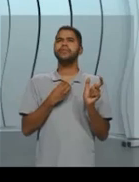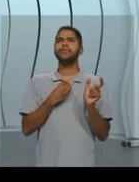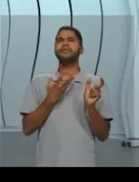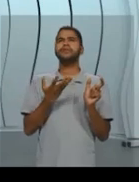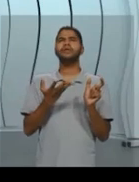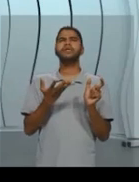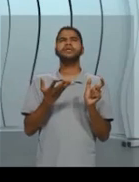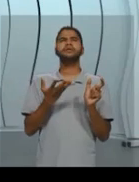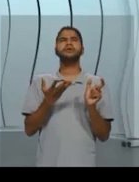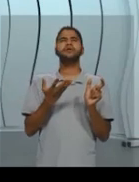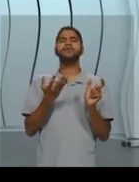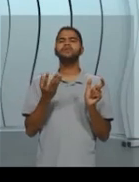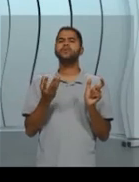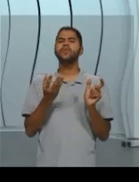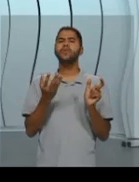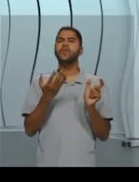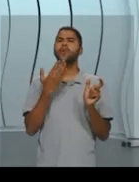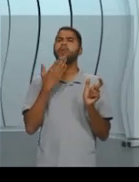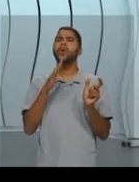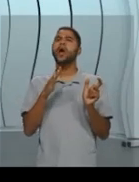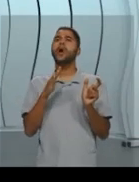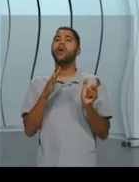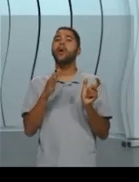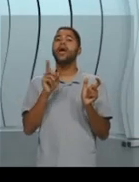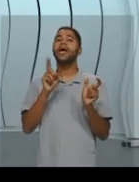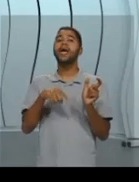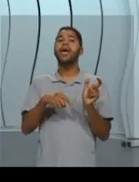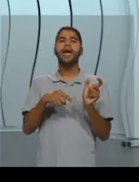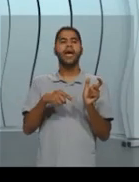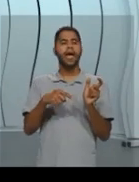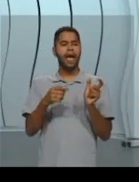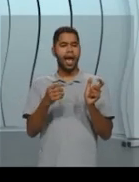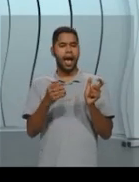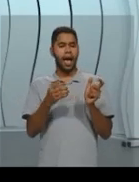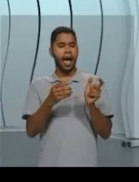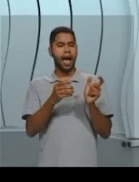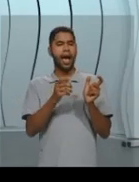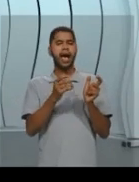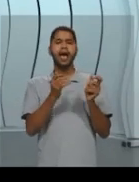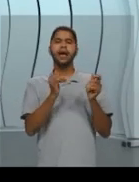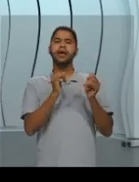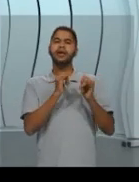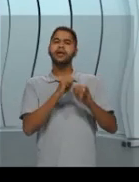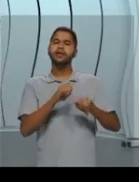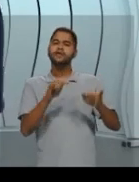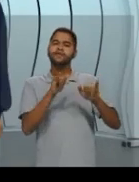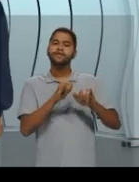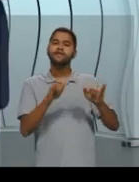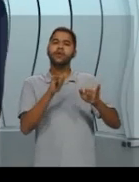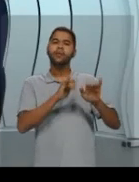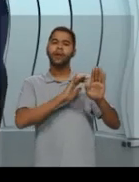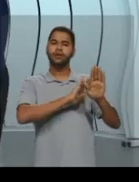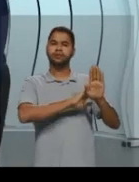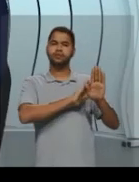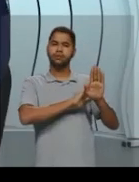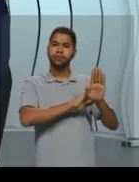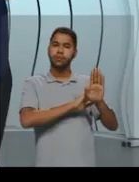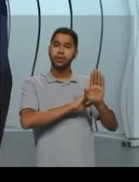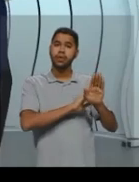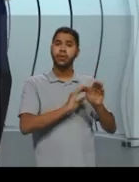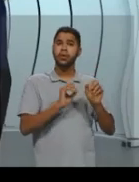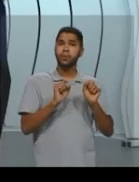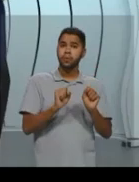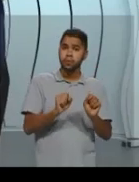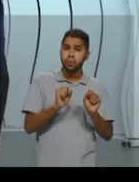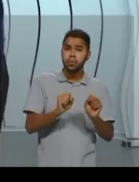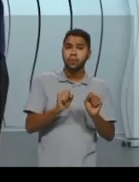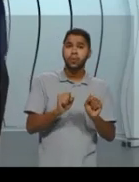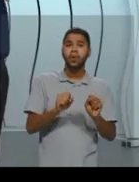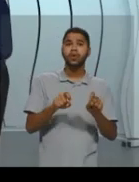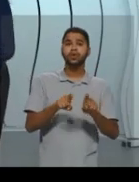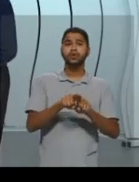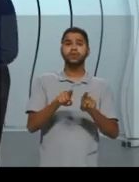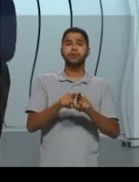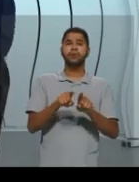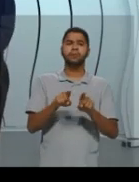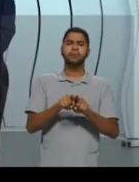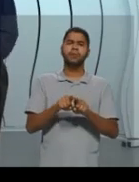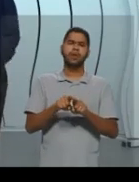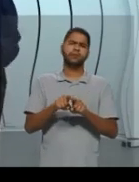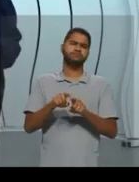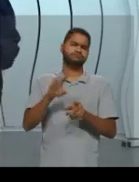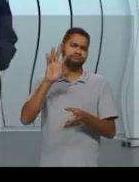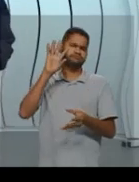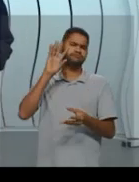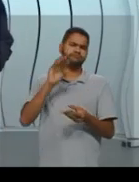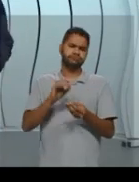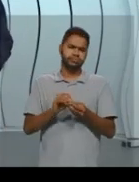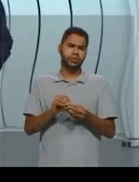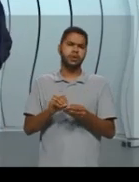leva qual é essa informação implícita. Então, eu tenho uma marca ali naquele texto. Ou pode ser subentendidos, que